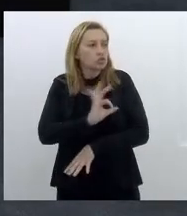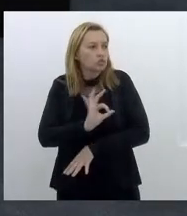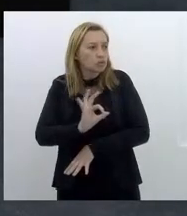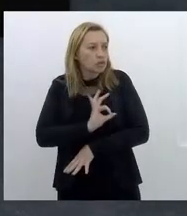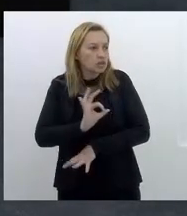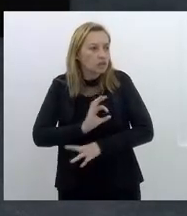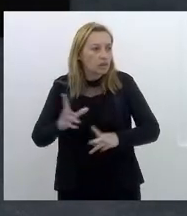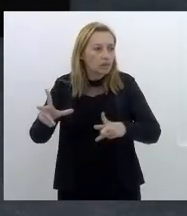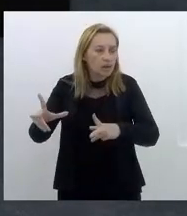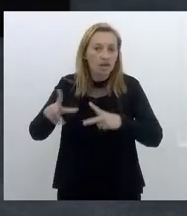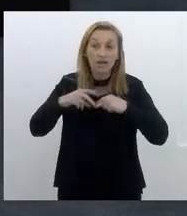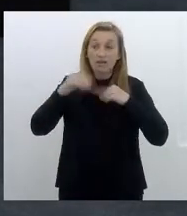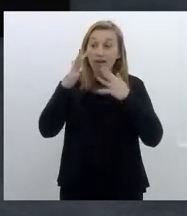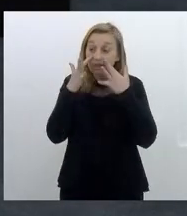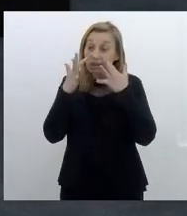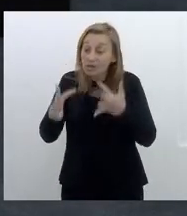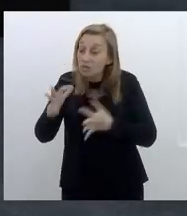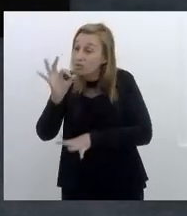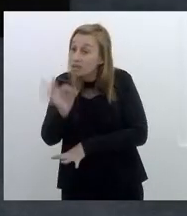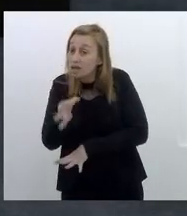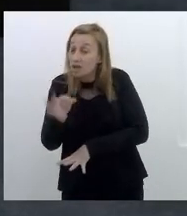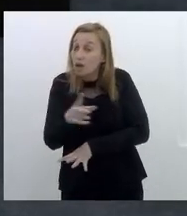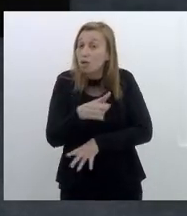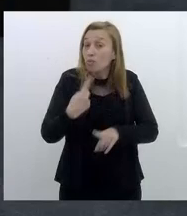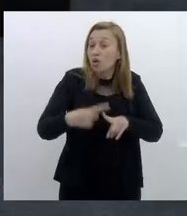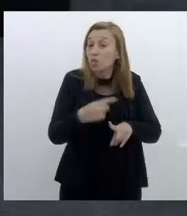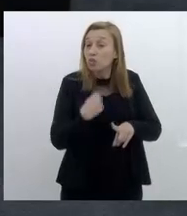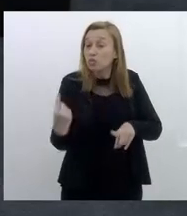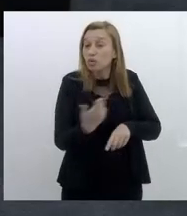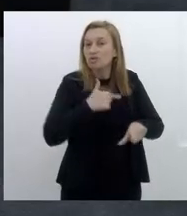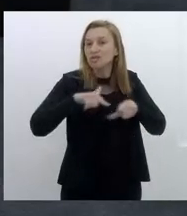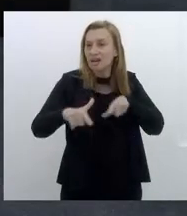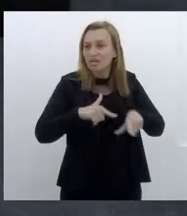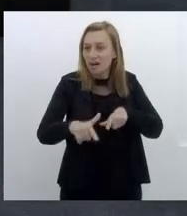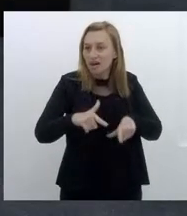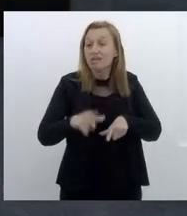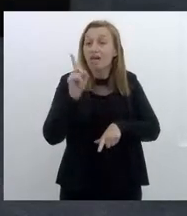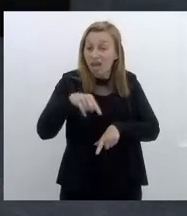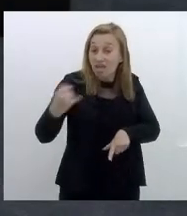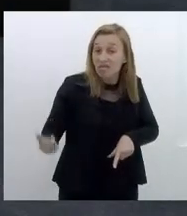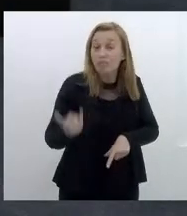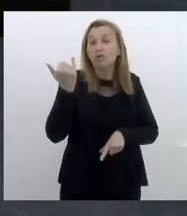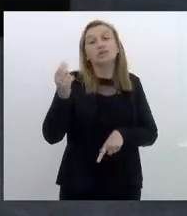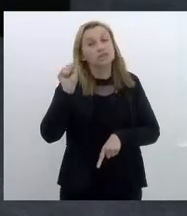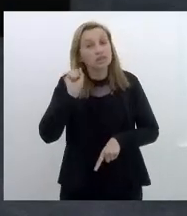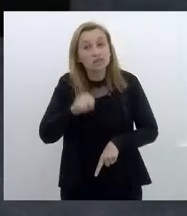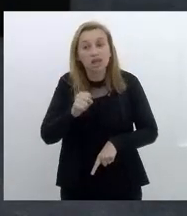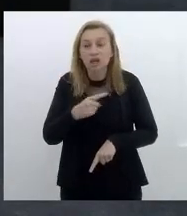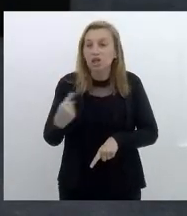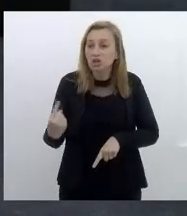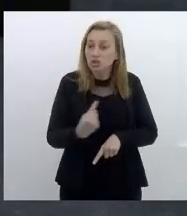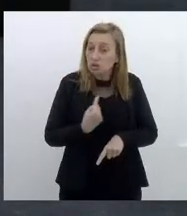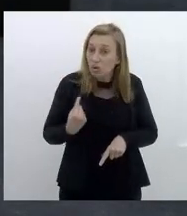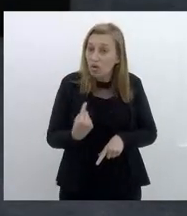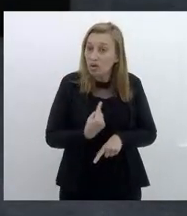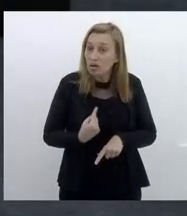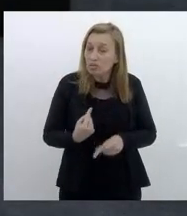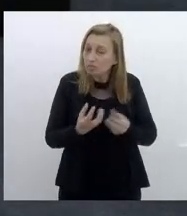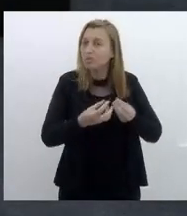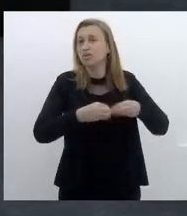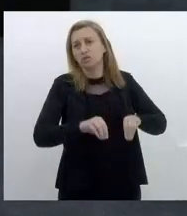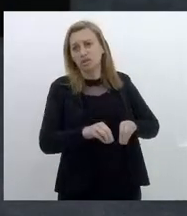merecem a atenção necessária é Nossa função é de extrema importância e nós somos vitimados